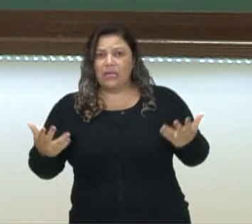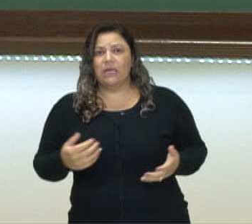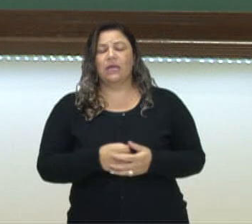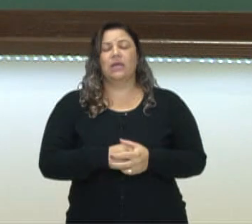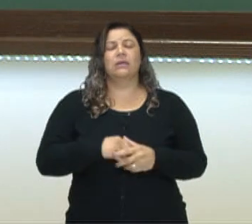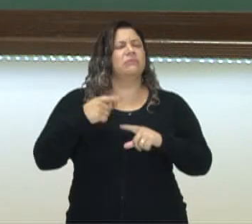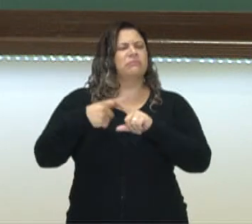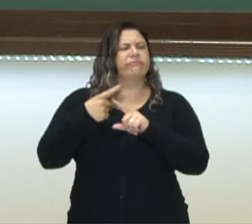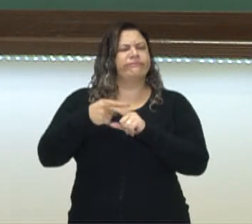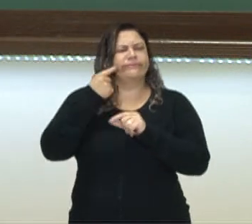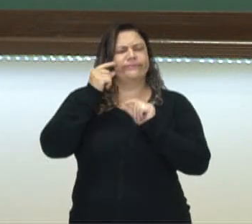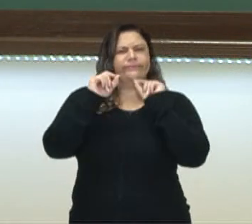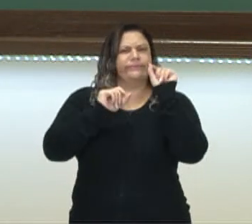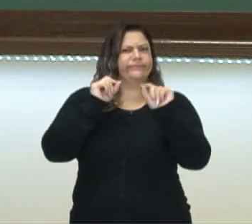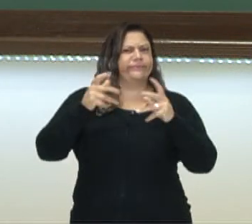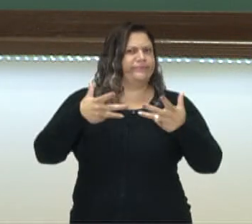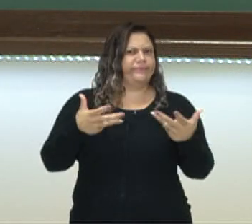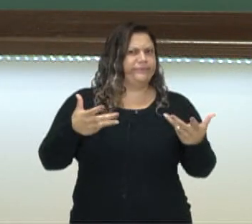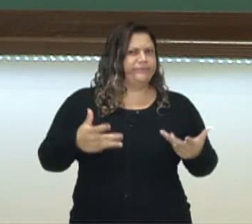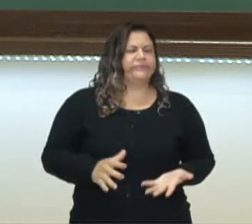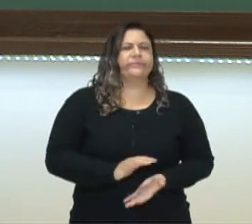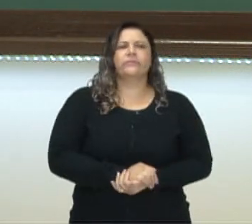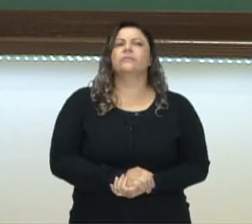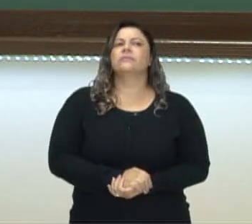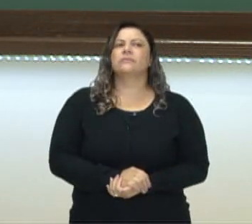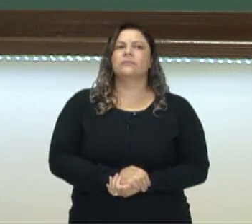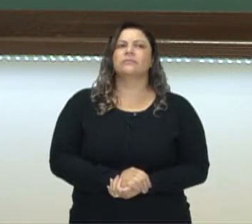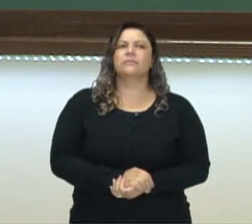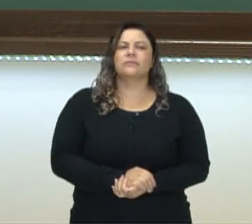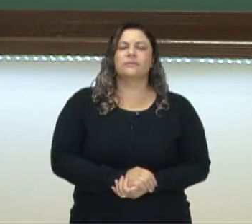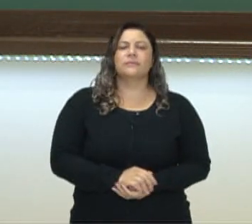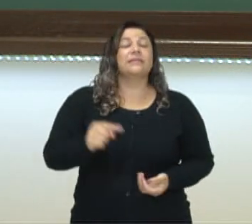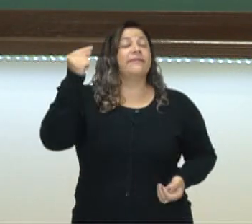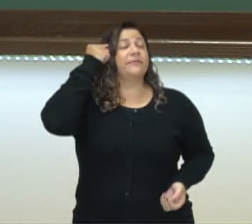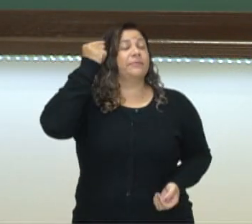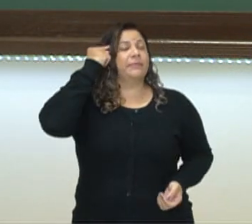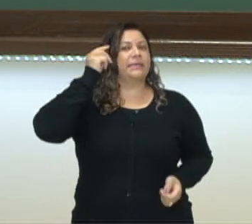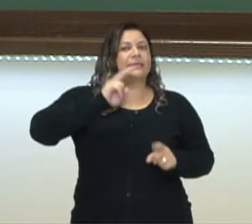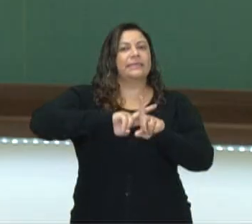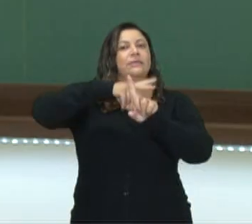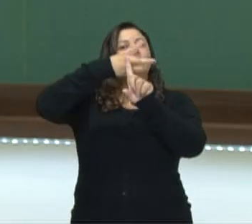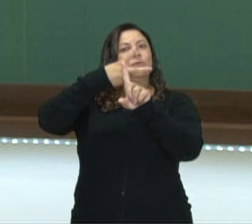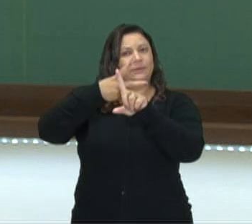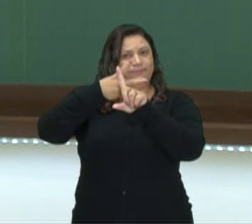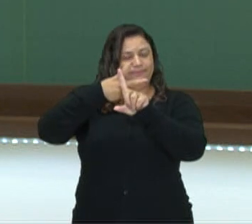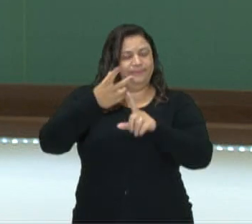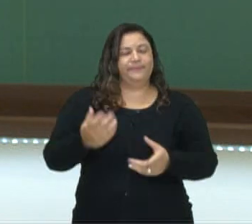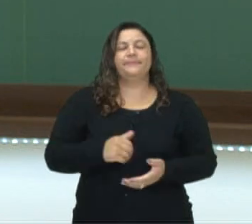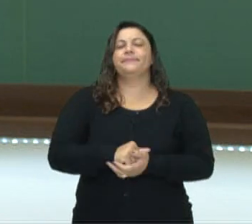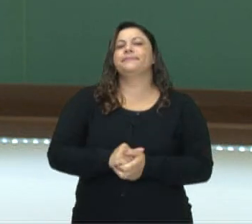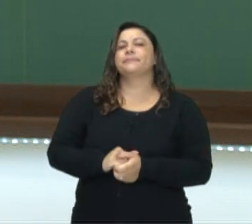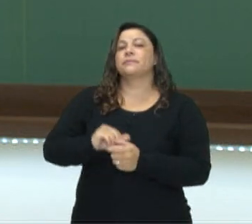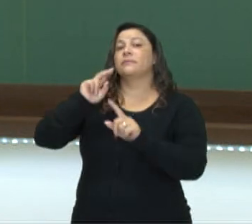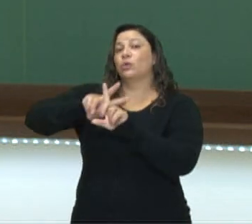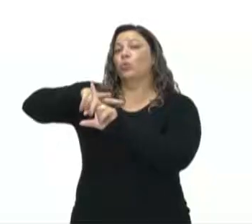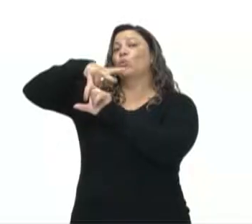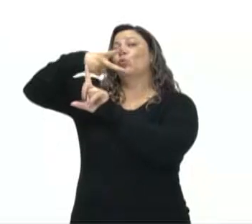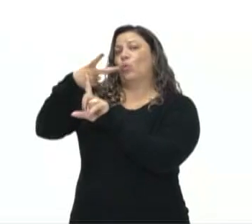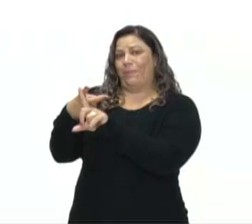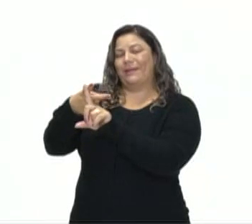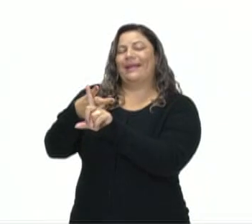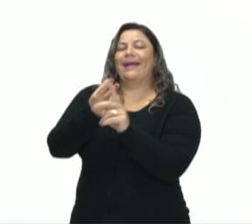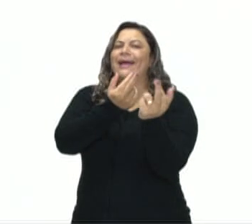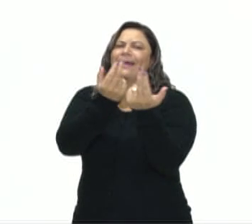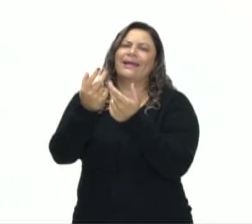isso interfere na minha multiplicação? Vamos ver. Vamos pensar no dobro. Dobrar é o mesmo